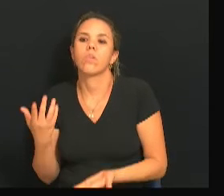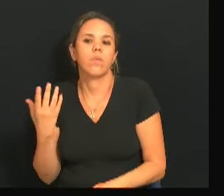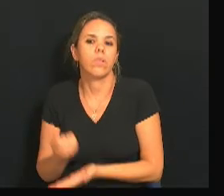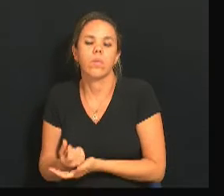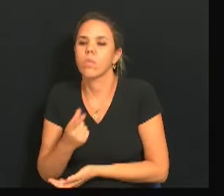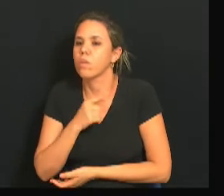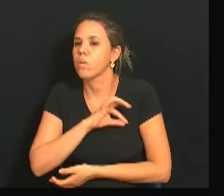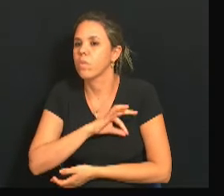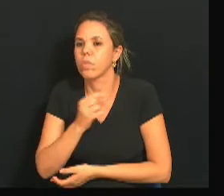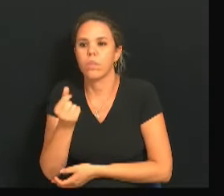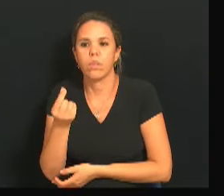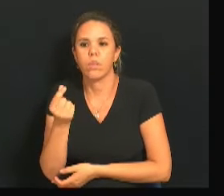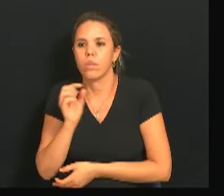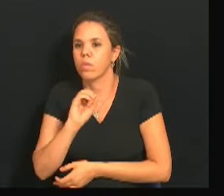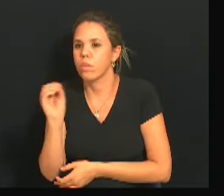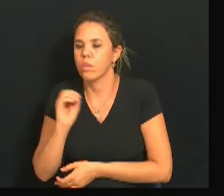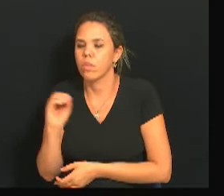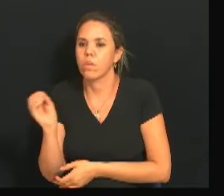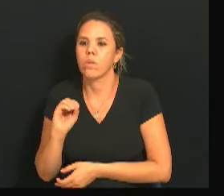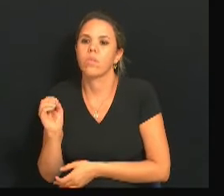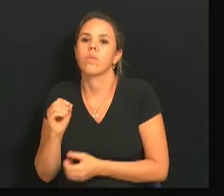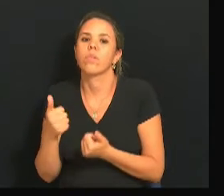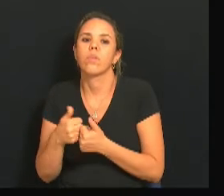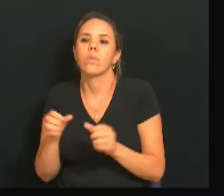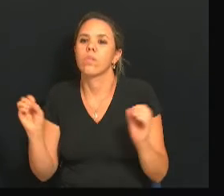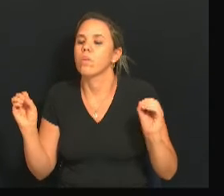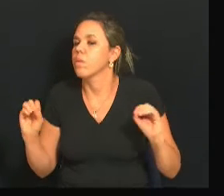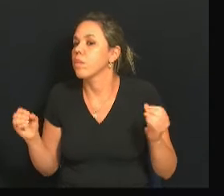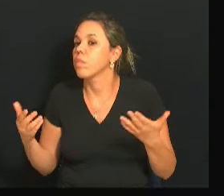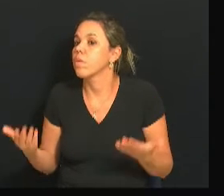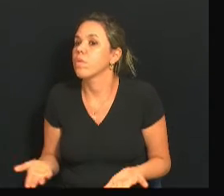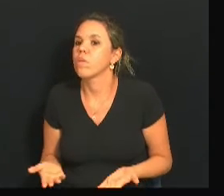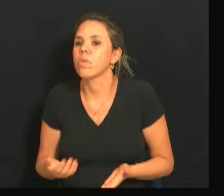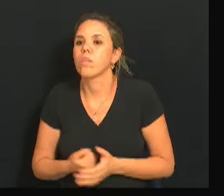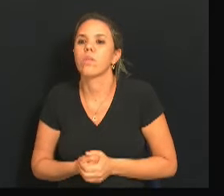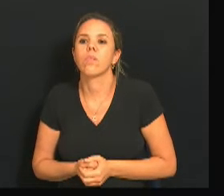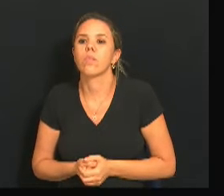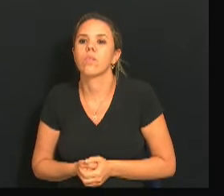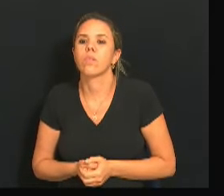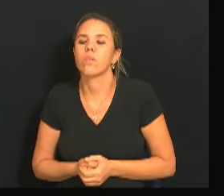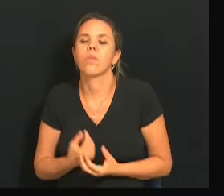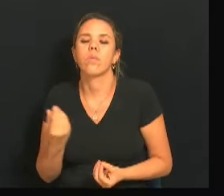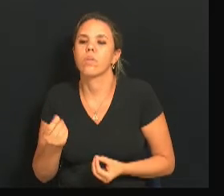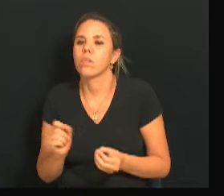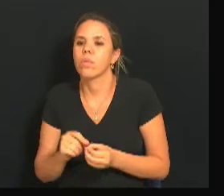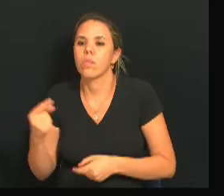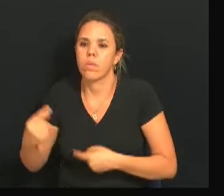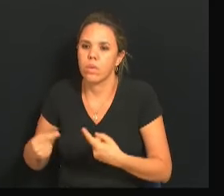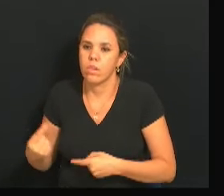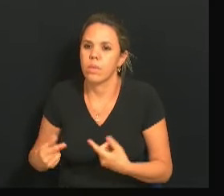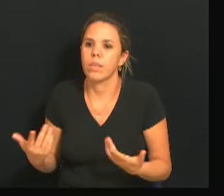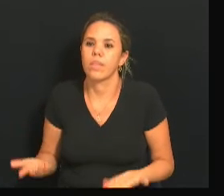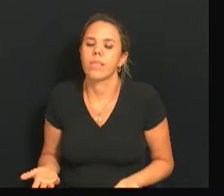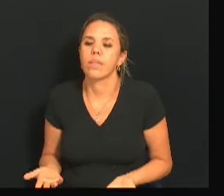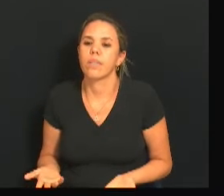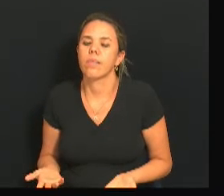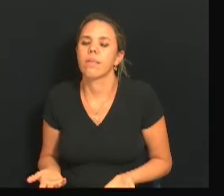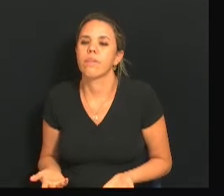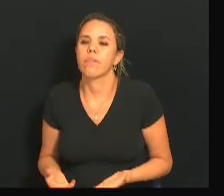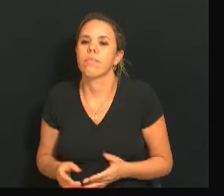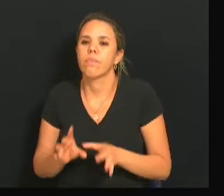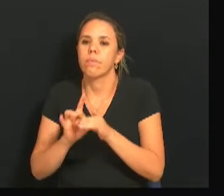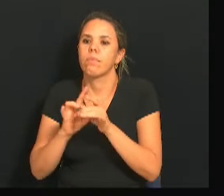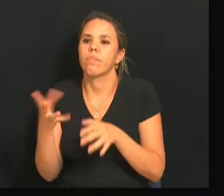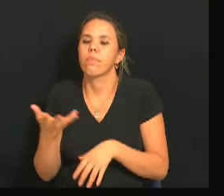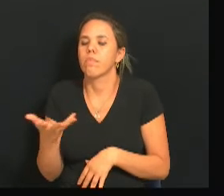receber vale-refeição, sem receber vale-transporte. Quer dizer, então, assim, como que a gente faz a discussão, que instrumentos democráticos a